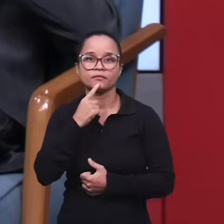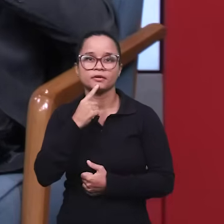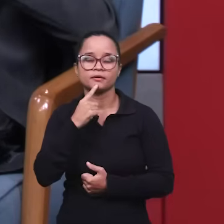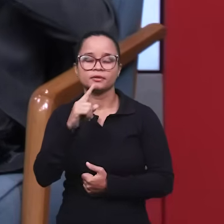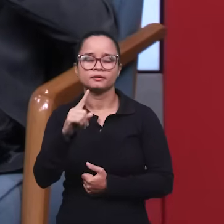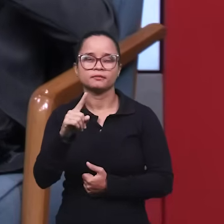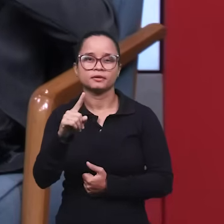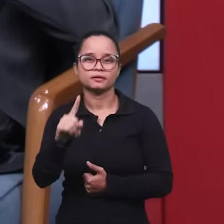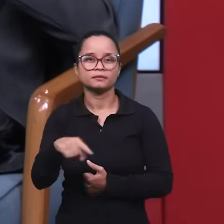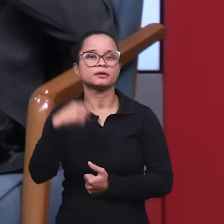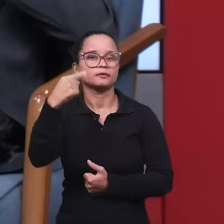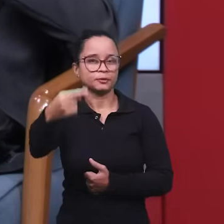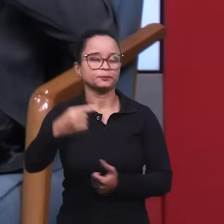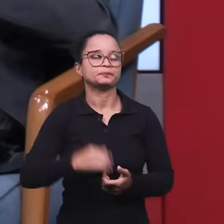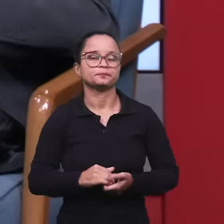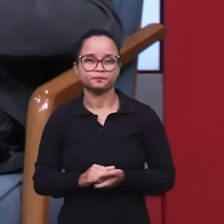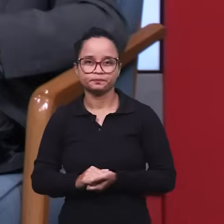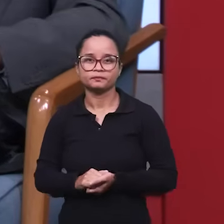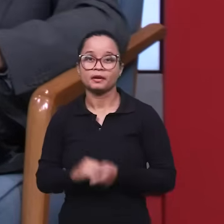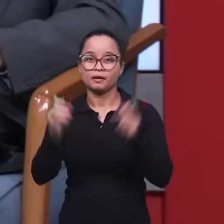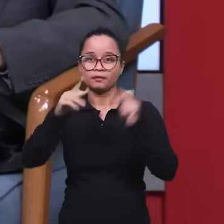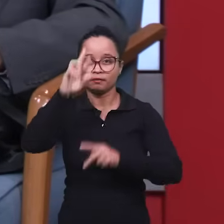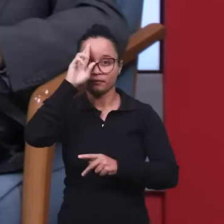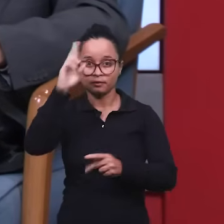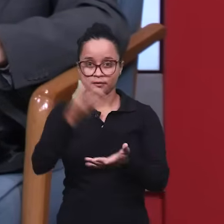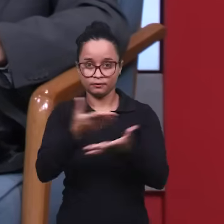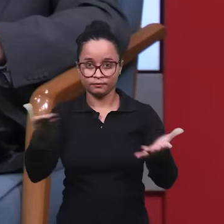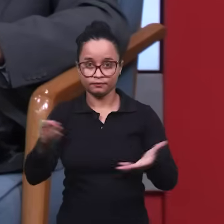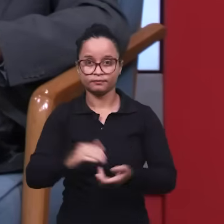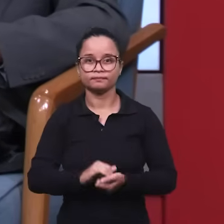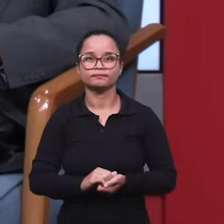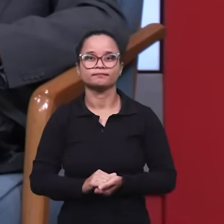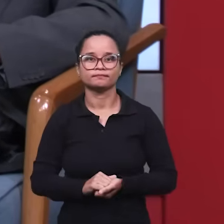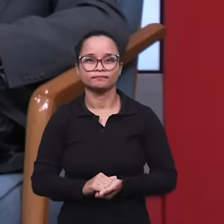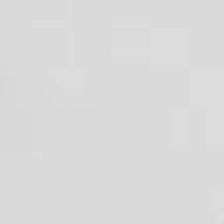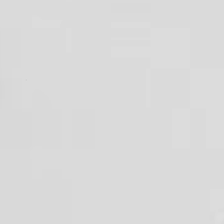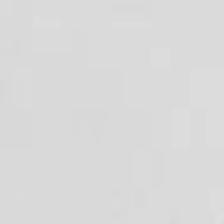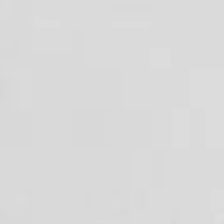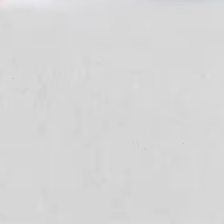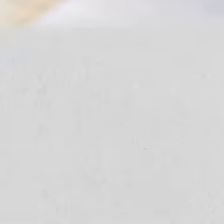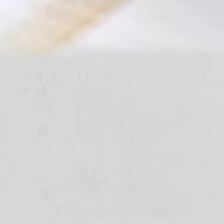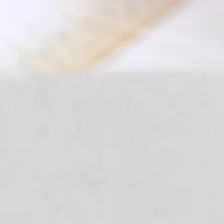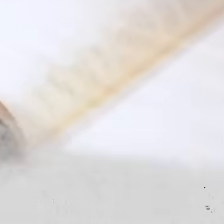Isso para a próxima semana. A paz do Senhor a todos.